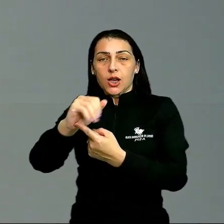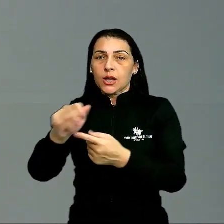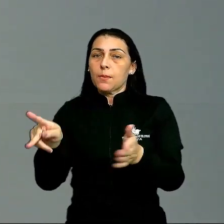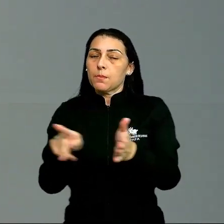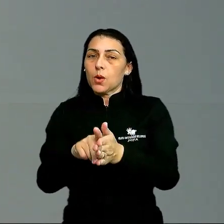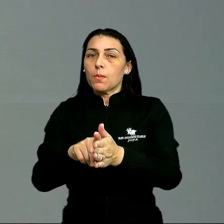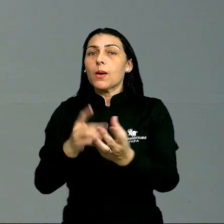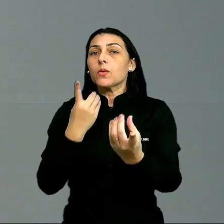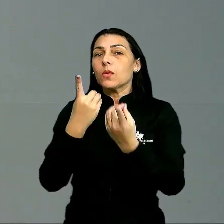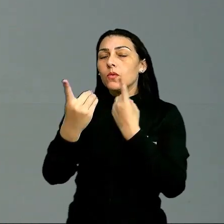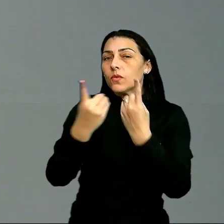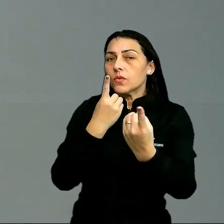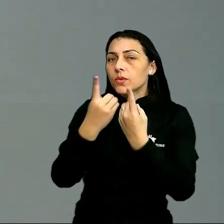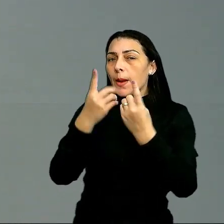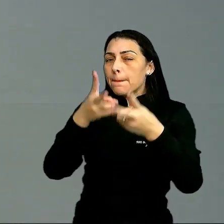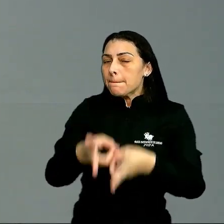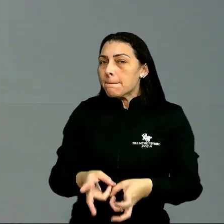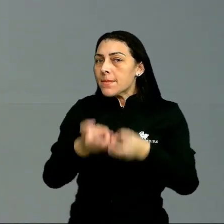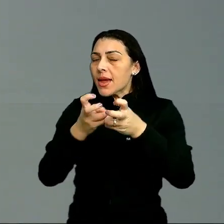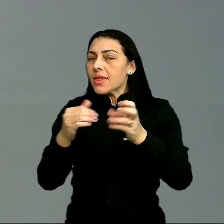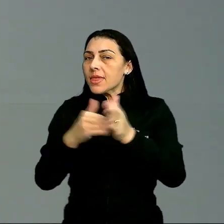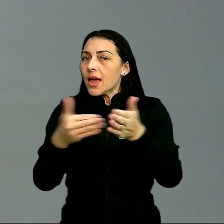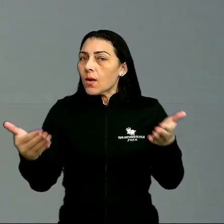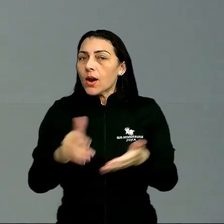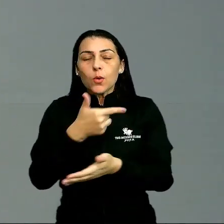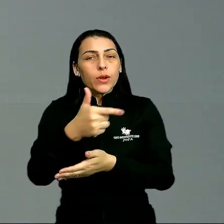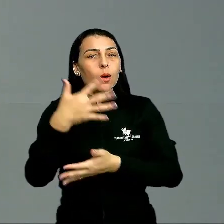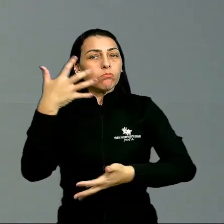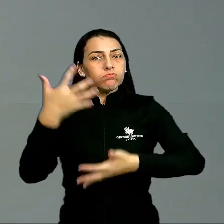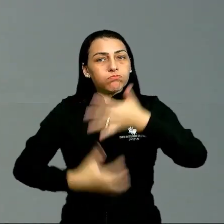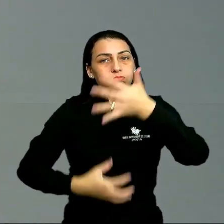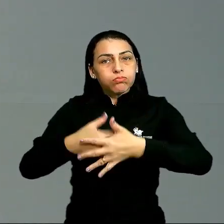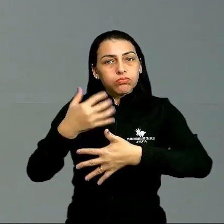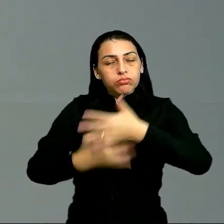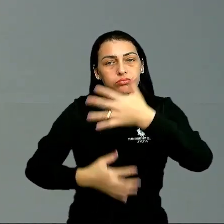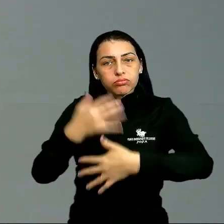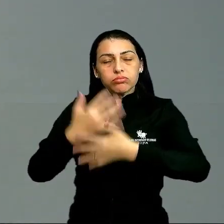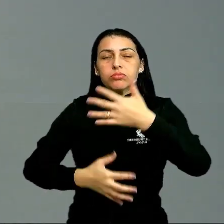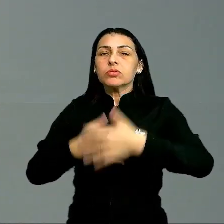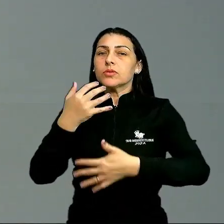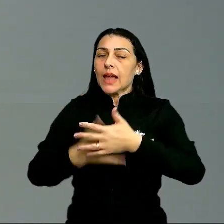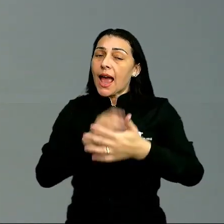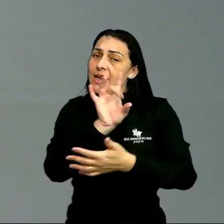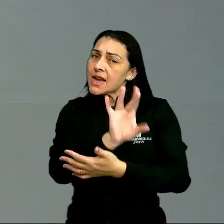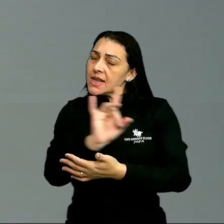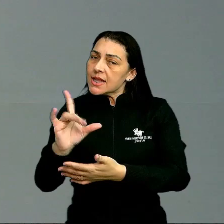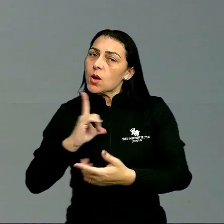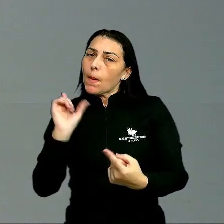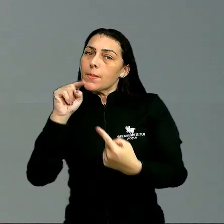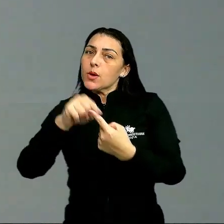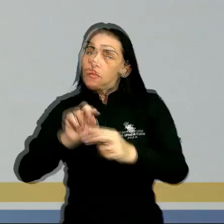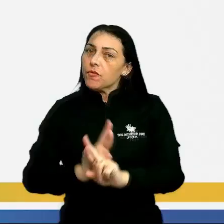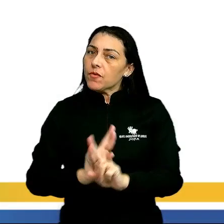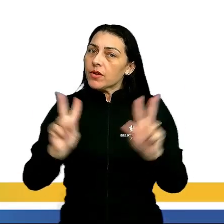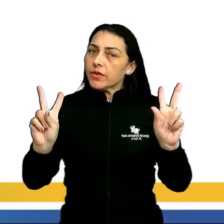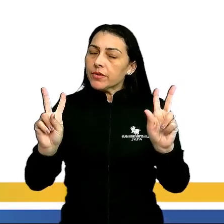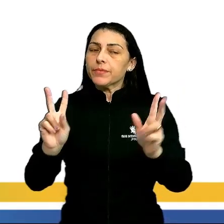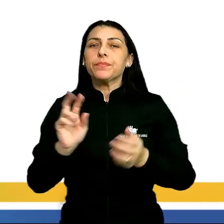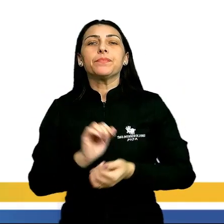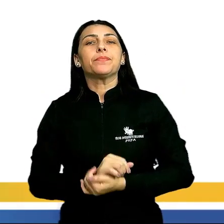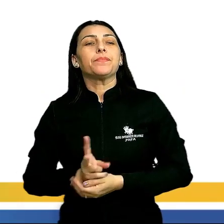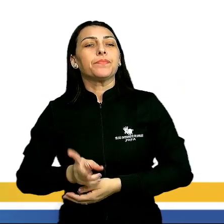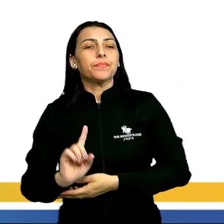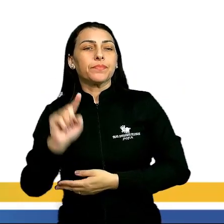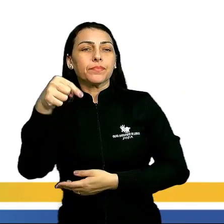para diálogos. Observe que até agora não temos como confundir uma função com a outra. Cada uma tem um objetivo. Então, vamos